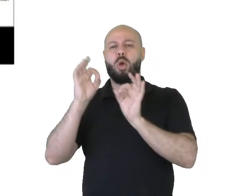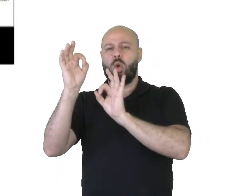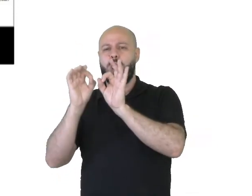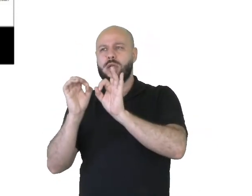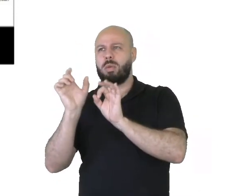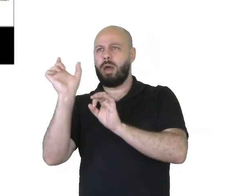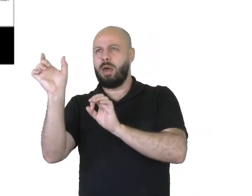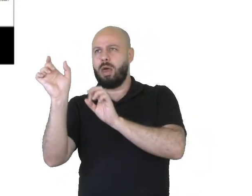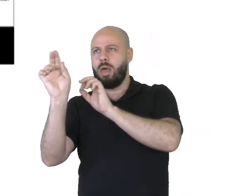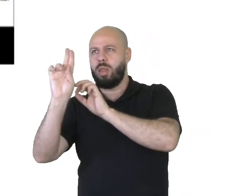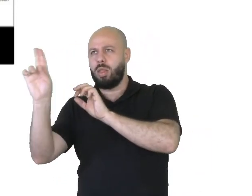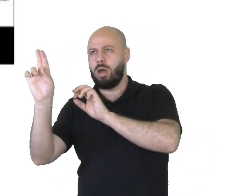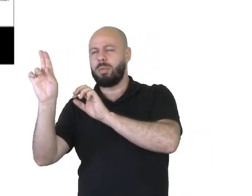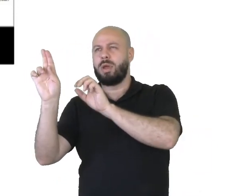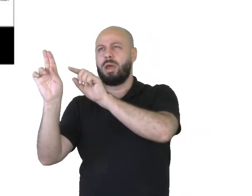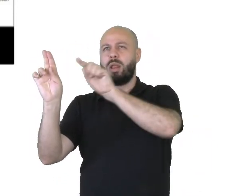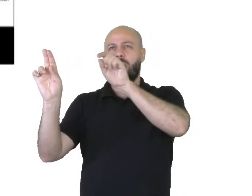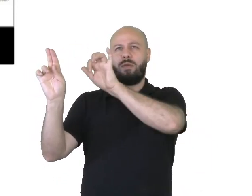que apresentamos aqui.